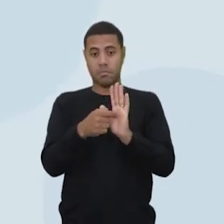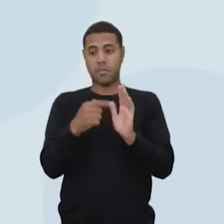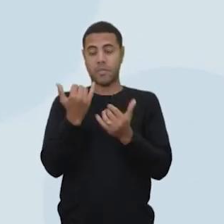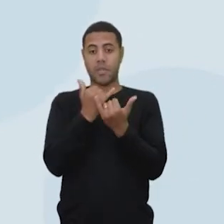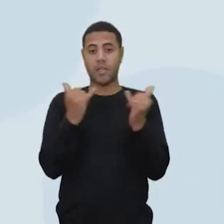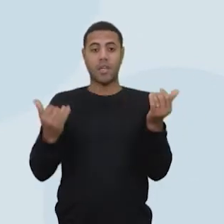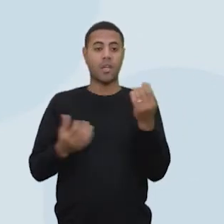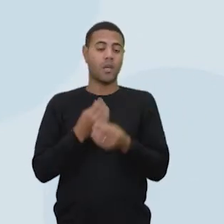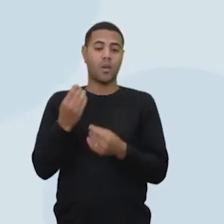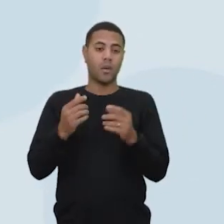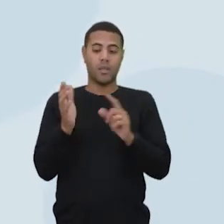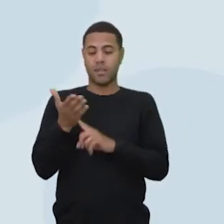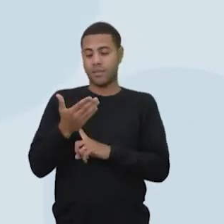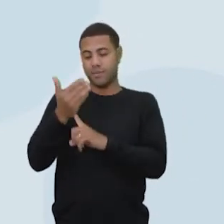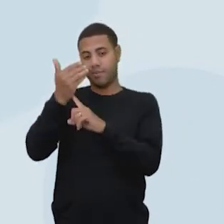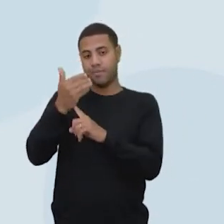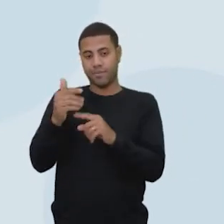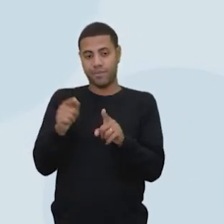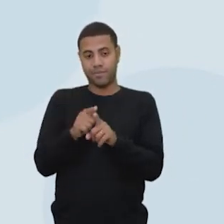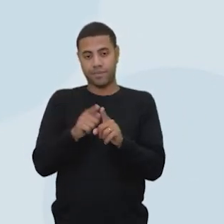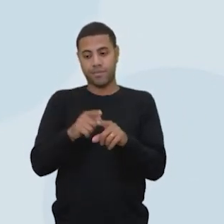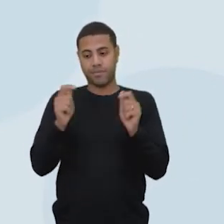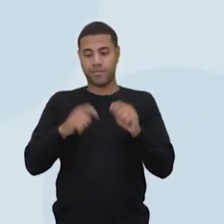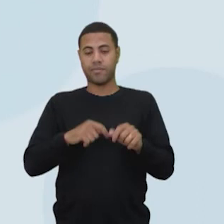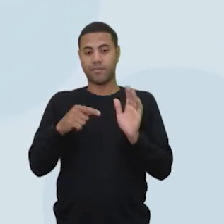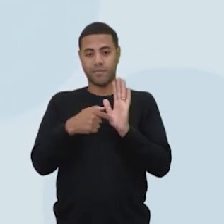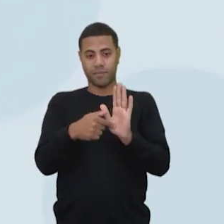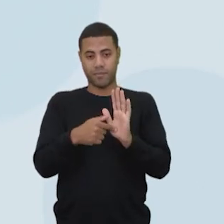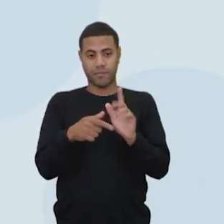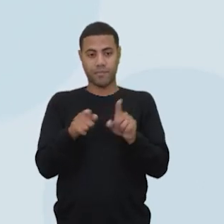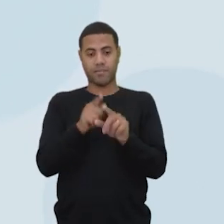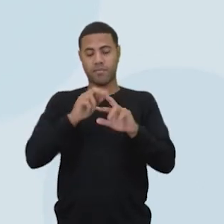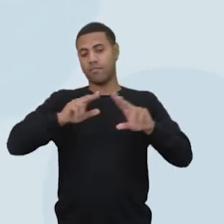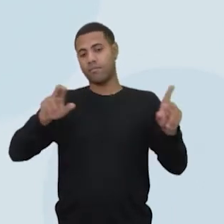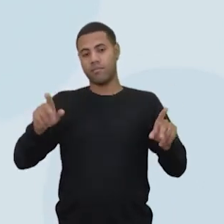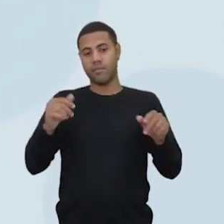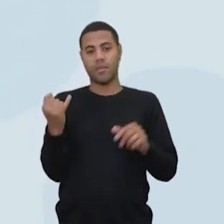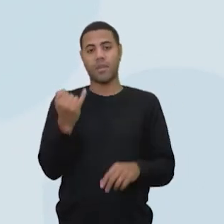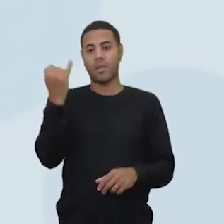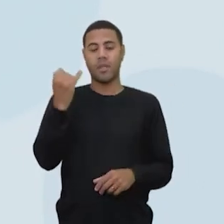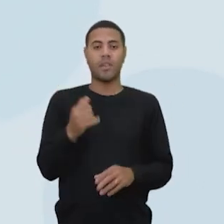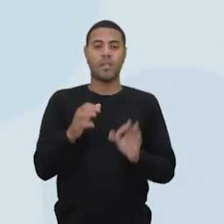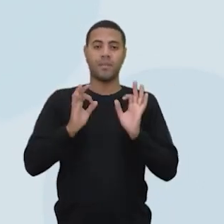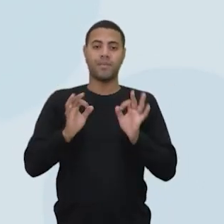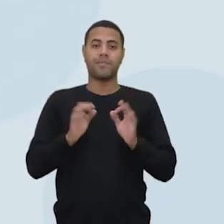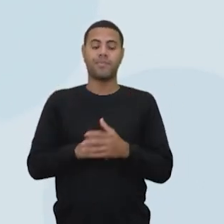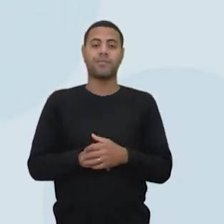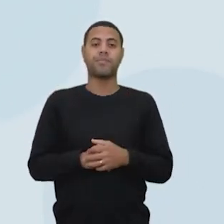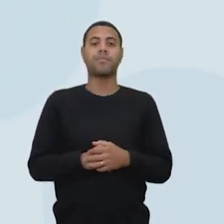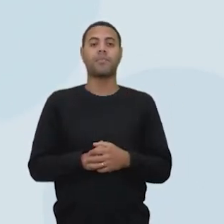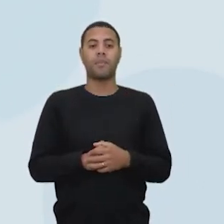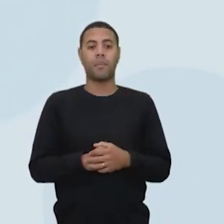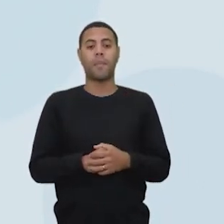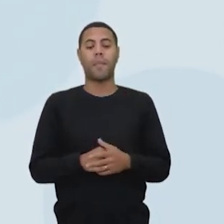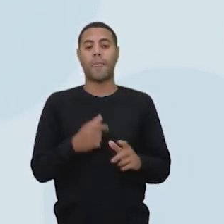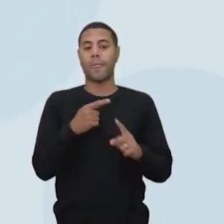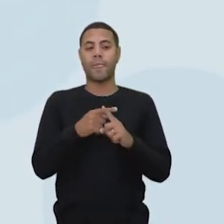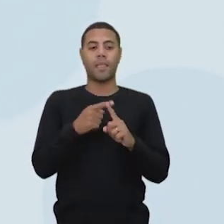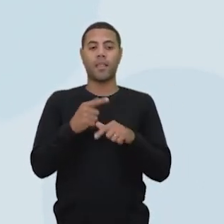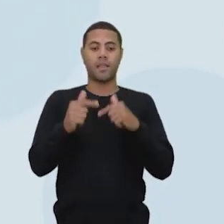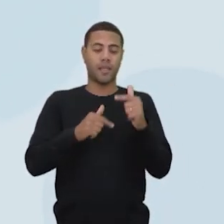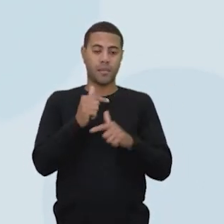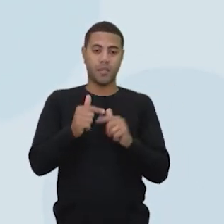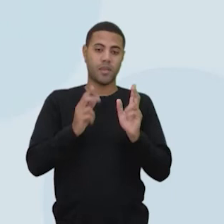energia, quanto para tecnologias aí utilizadas na medicina e tantas outras coisas importantes, não é? Graças ao